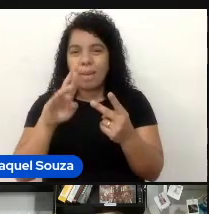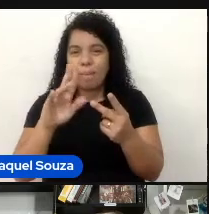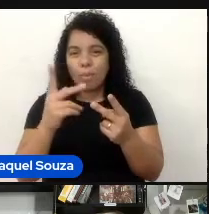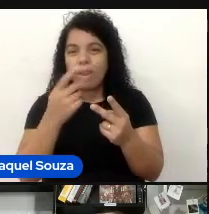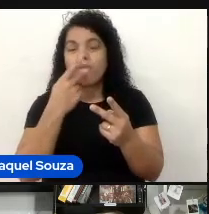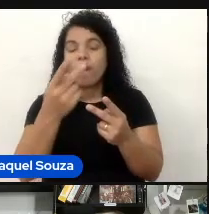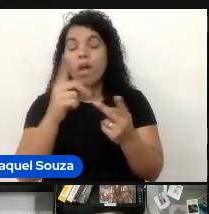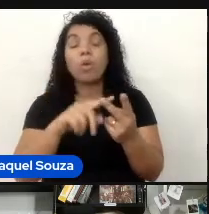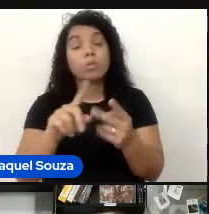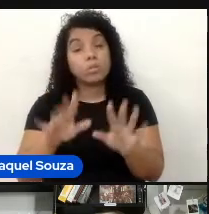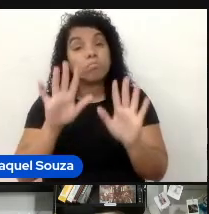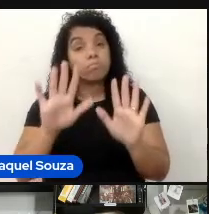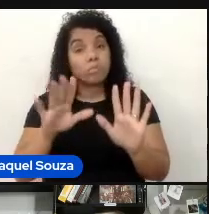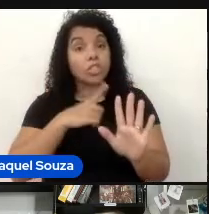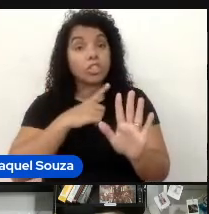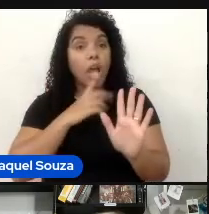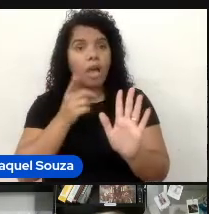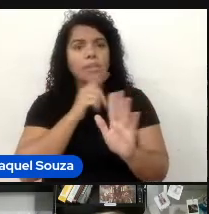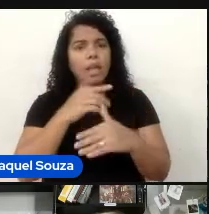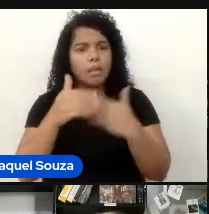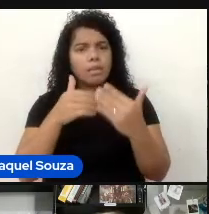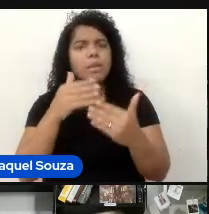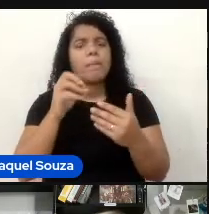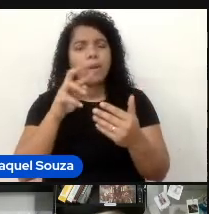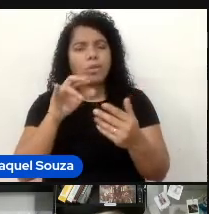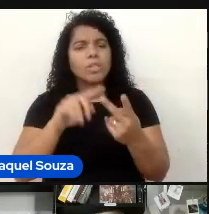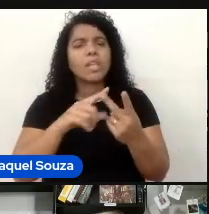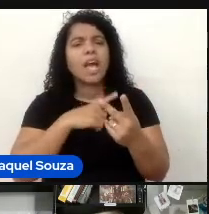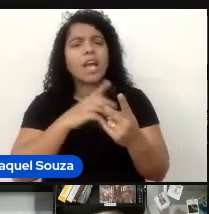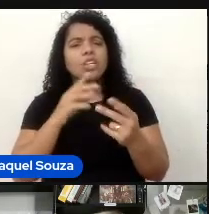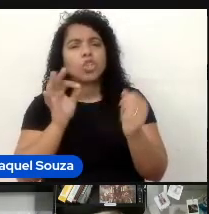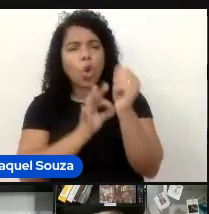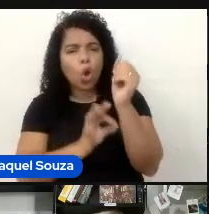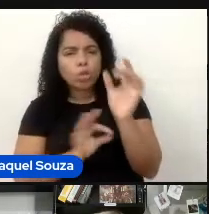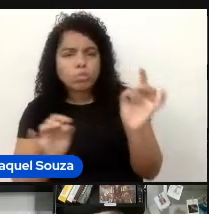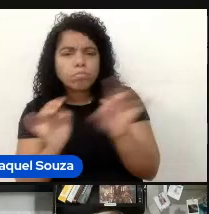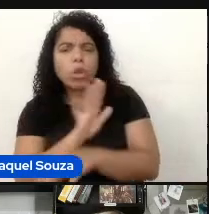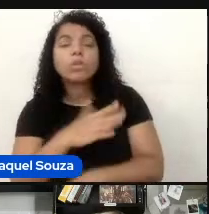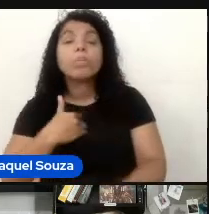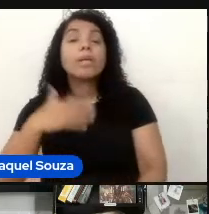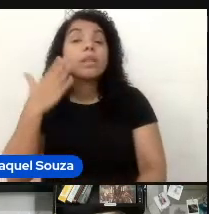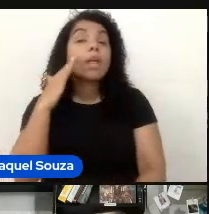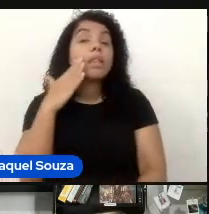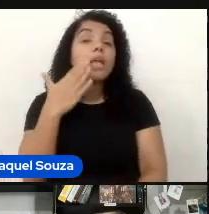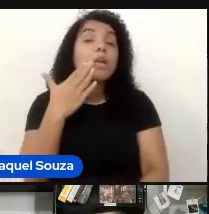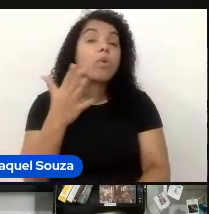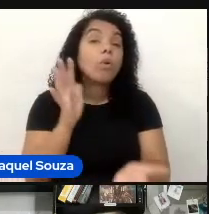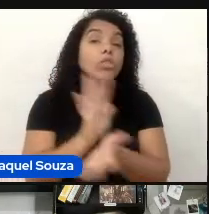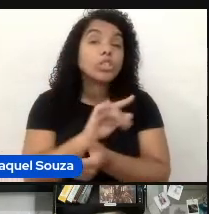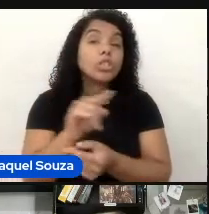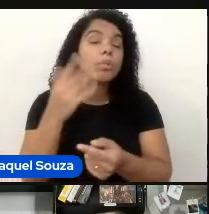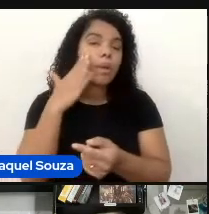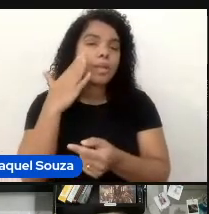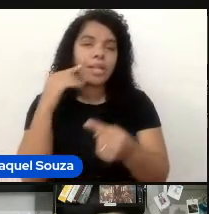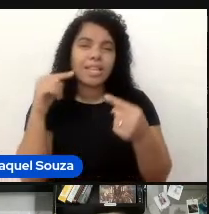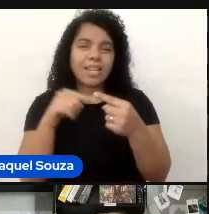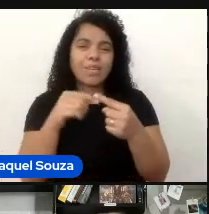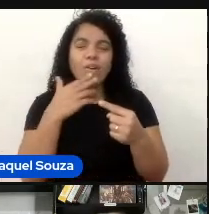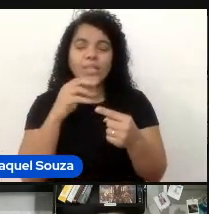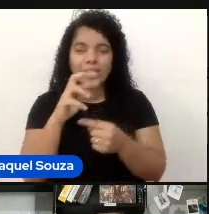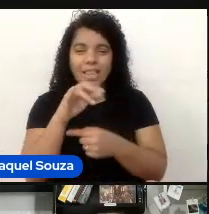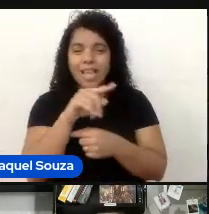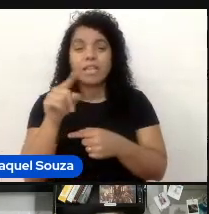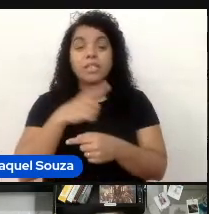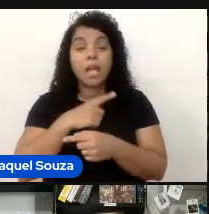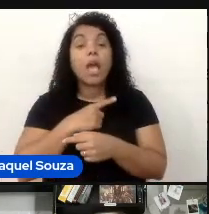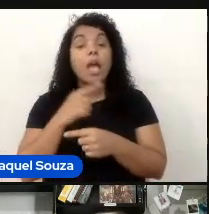se o código já está pronto. Então, entender realmente em que momento que faz sentido no cenário que você tá. A automação é sim muito importante, mas ela é